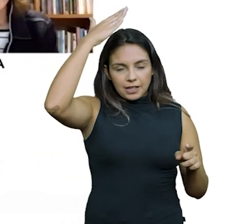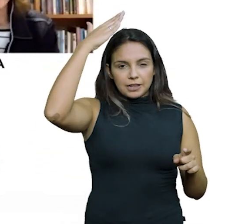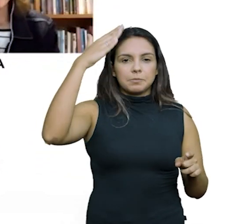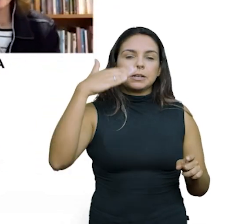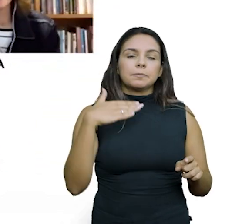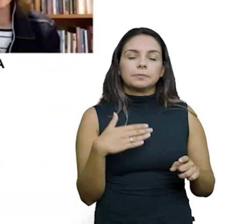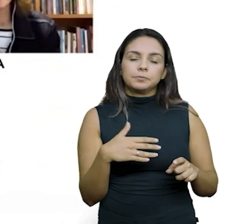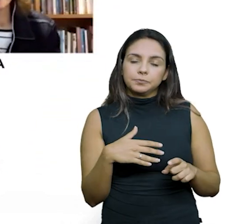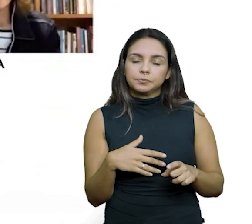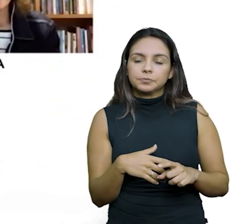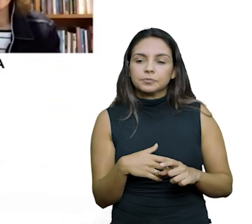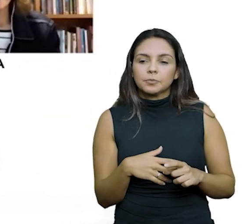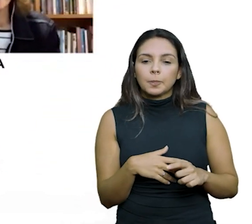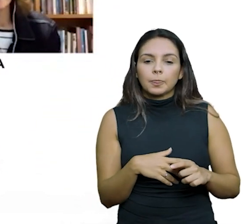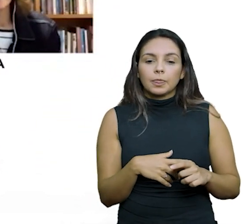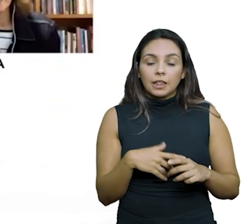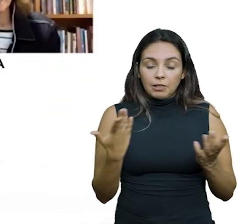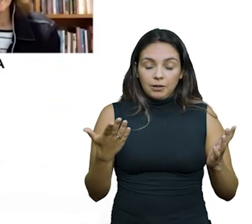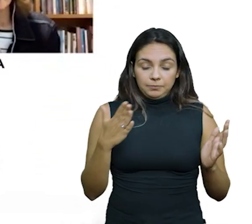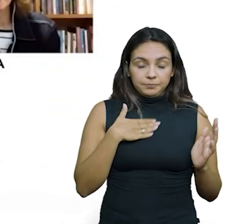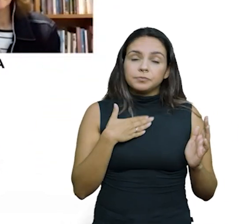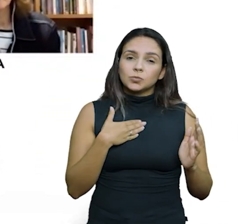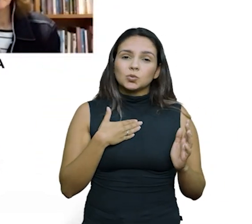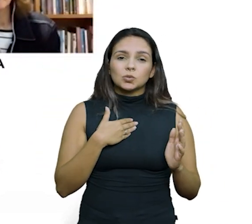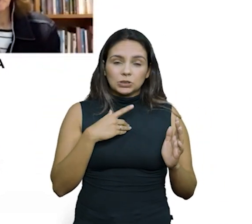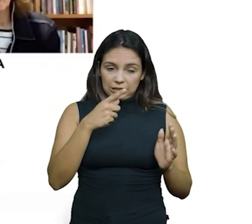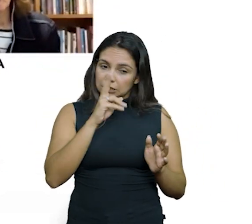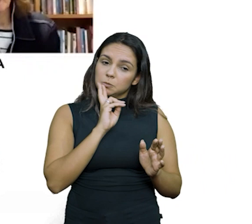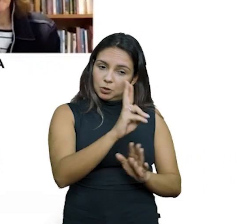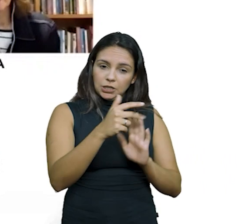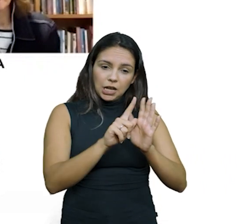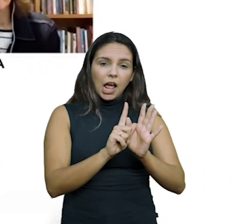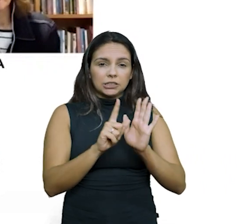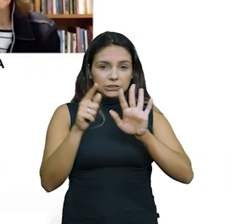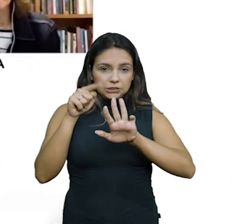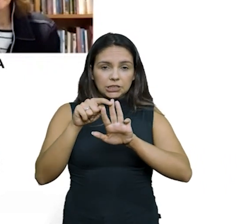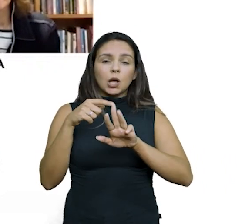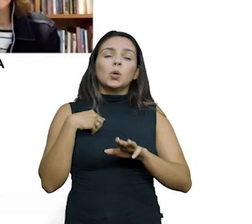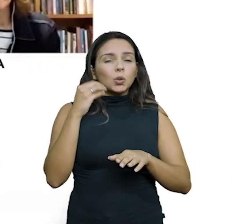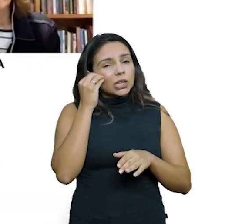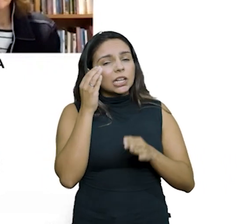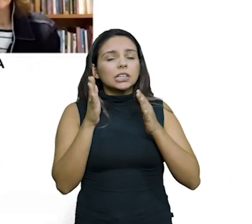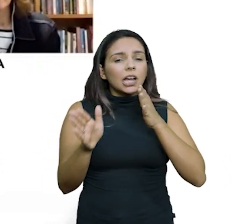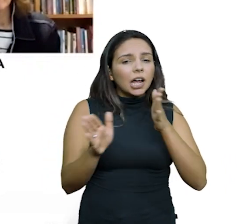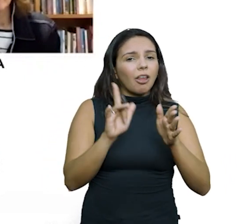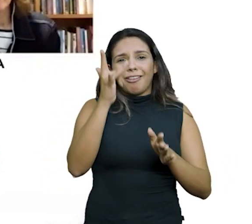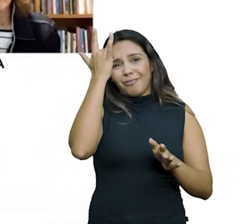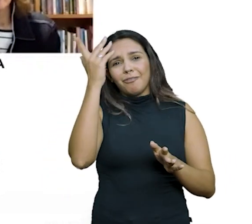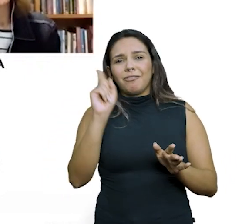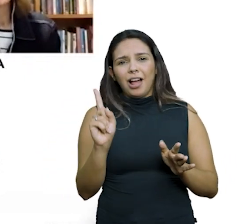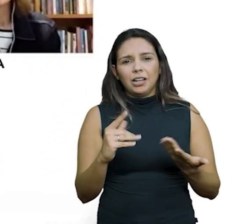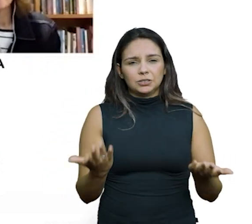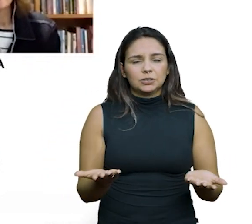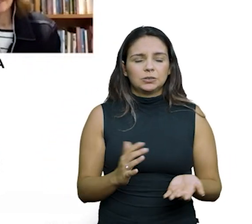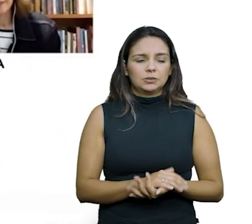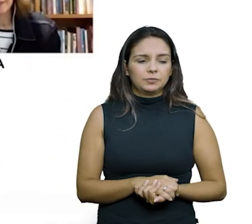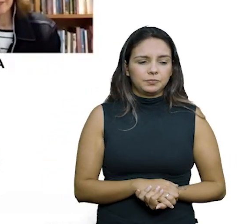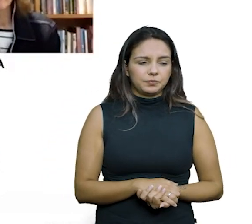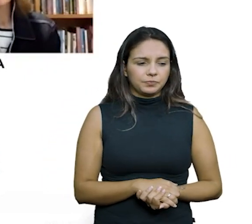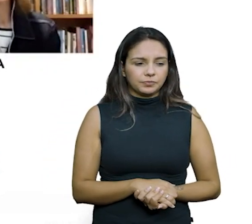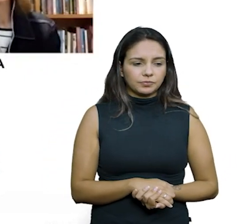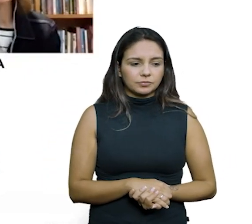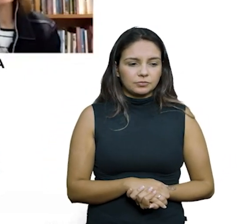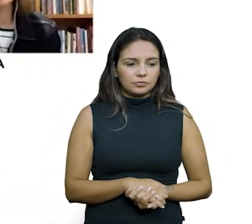Estou tentando me aprender diariamente para me sentir um pouco melhor. É claro que não é fácil.